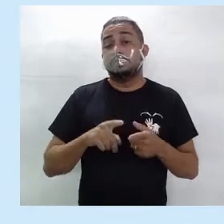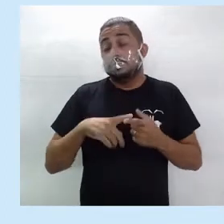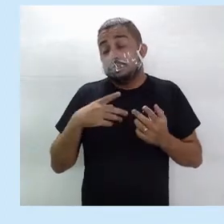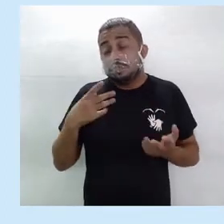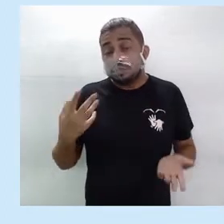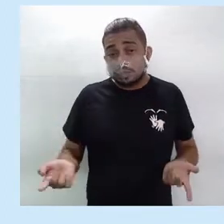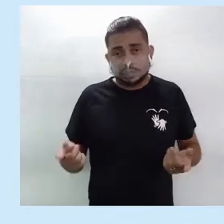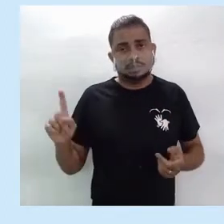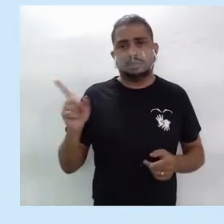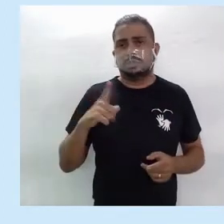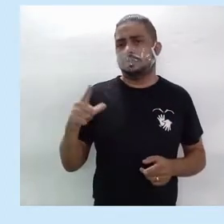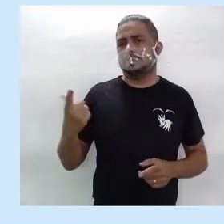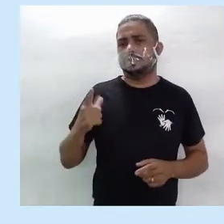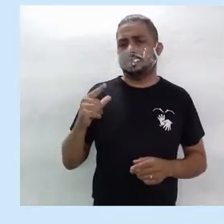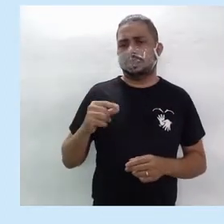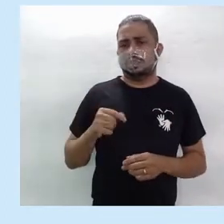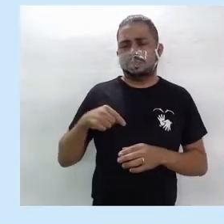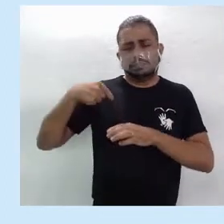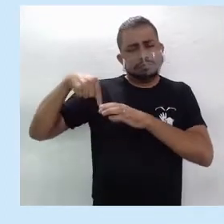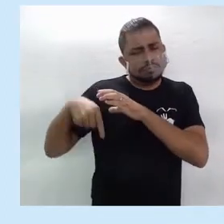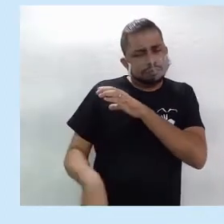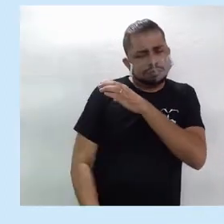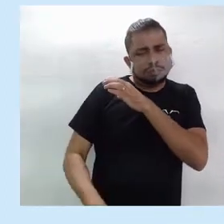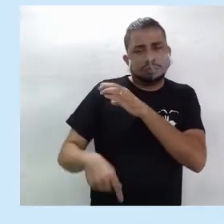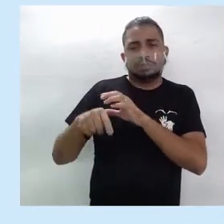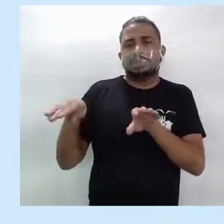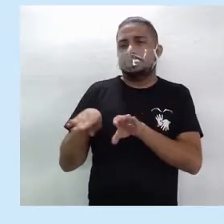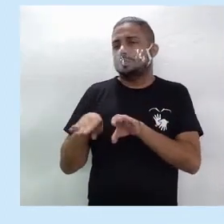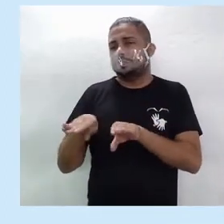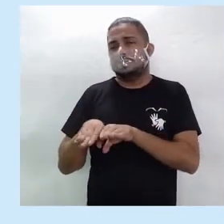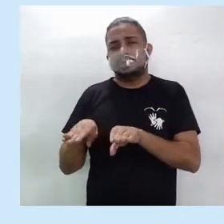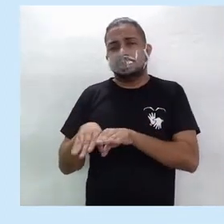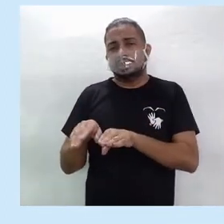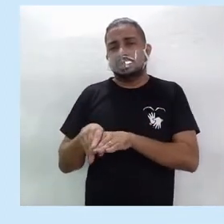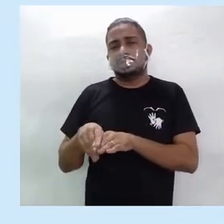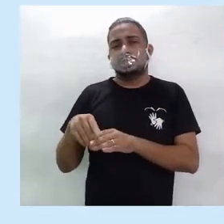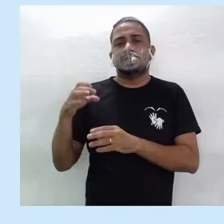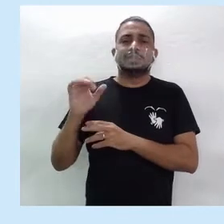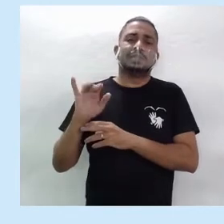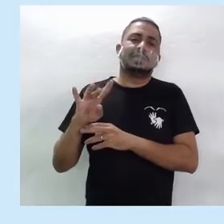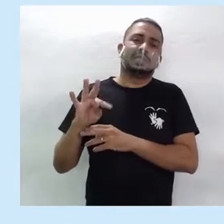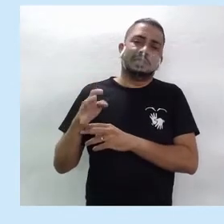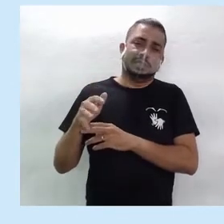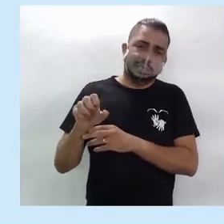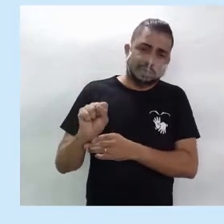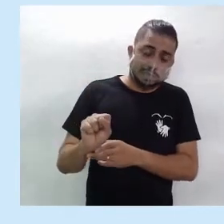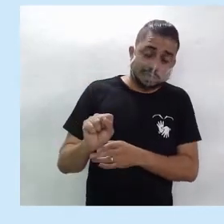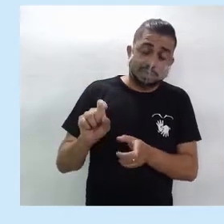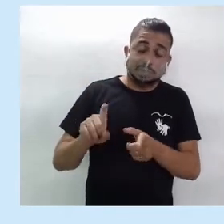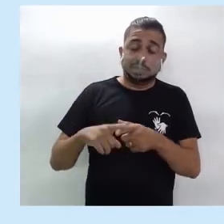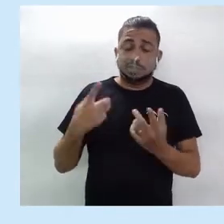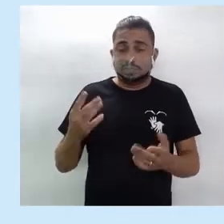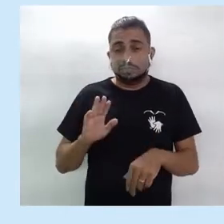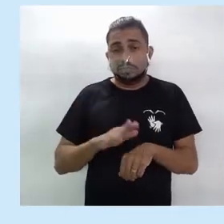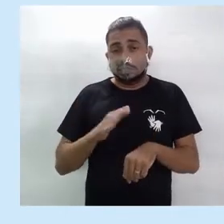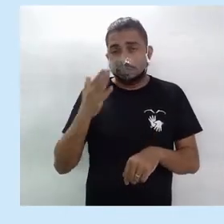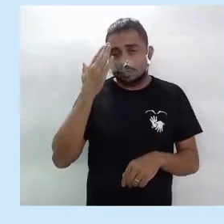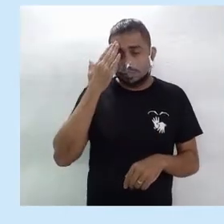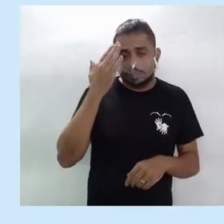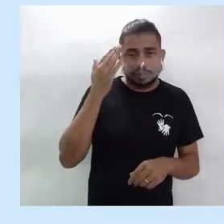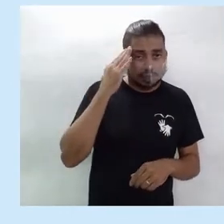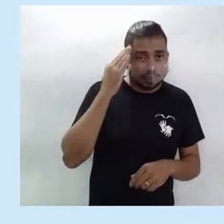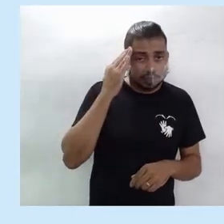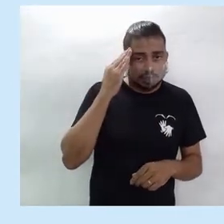mas não tem o grau de estudo, de seriedade apropriado, assim como as cartas, certo? Então é mais para a gente entender aí a